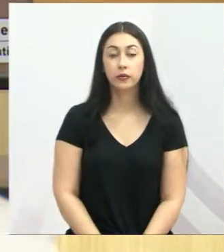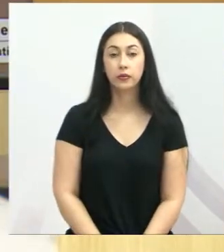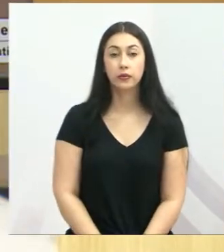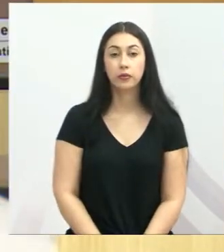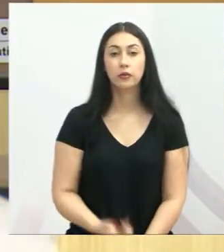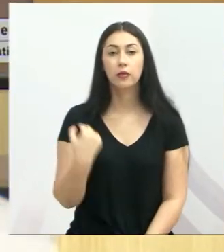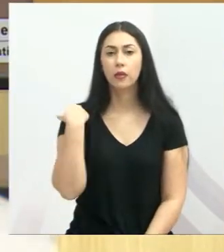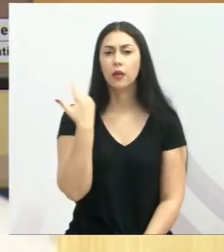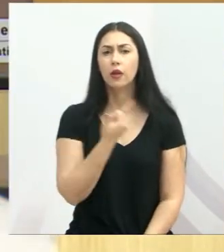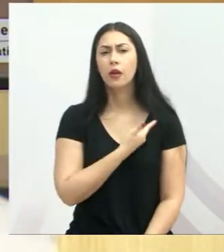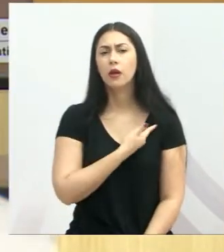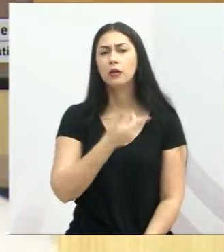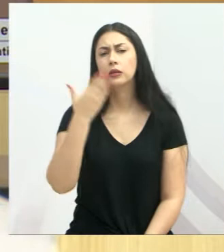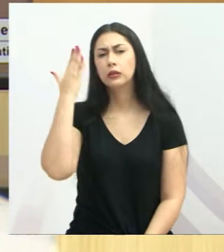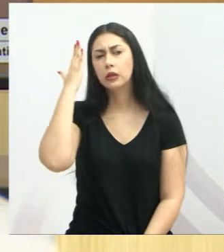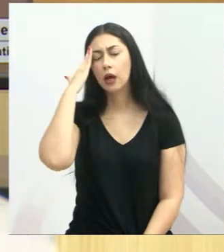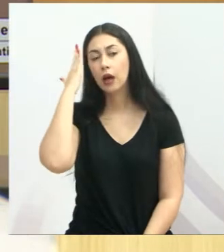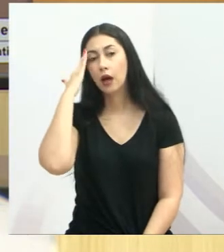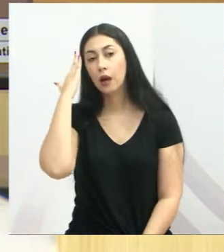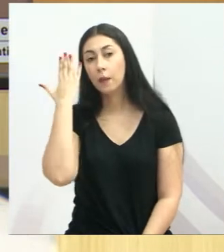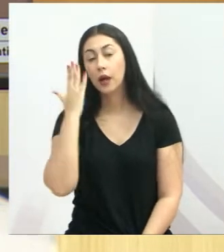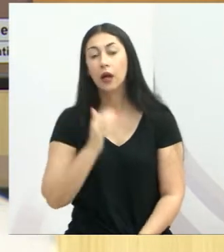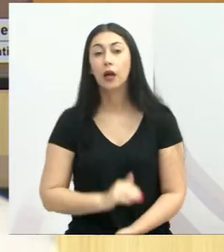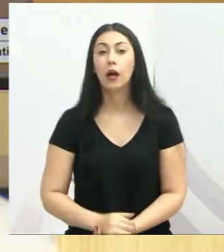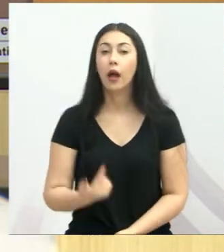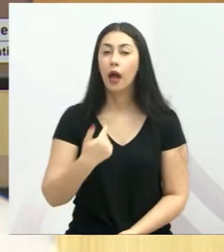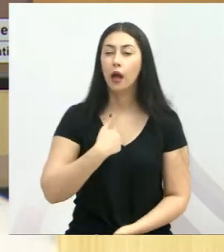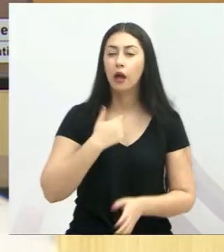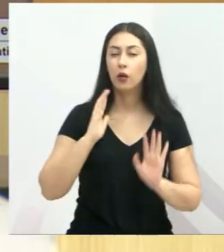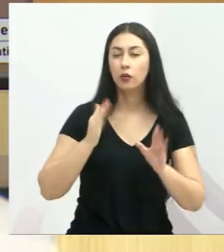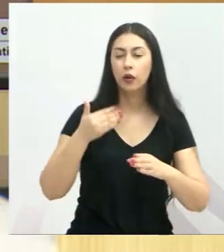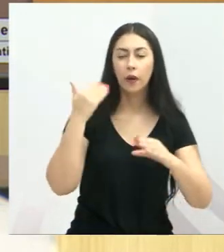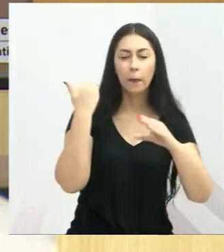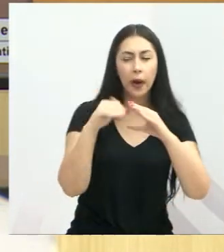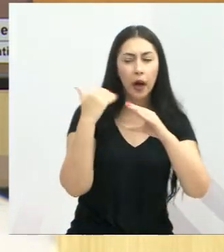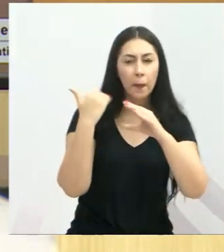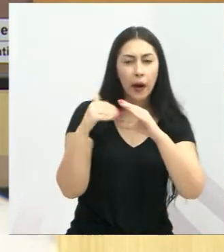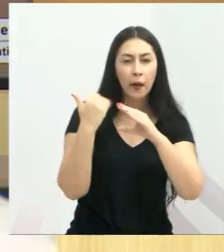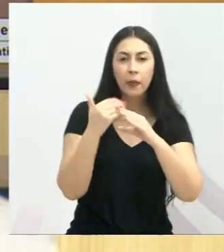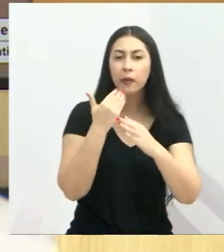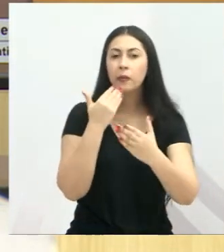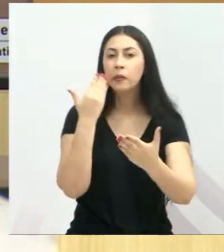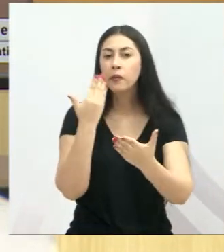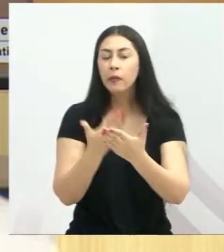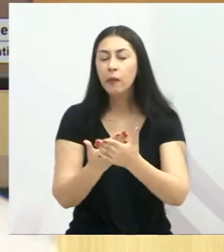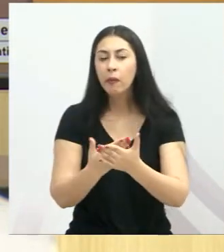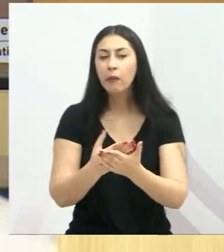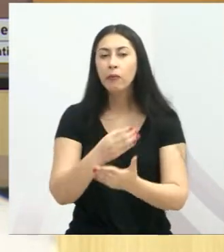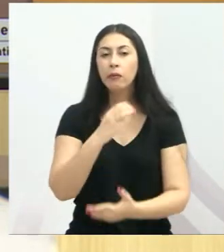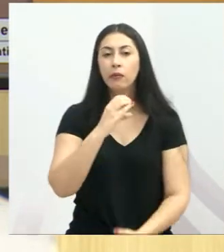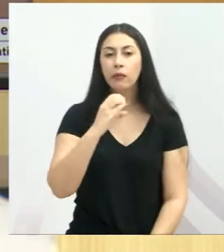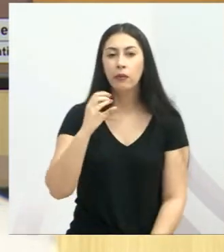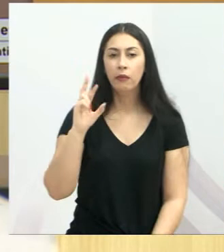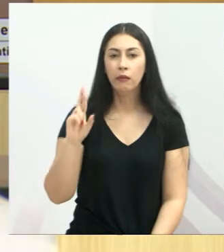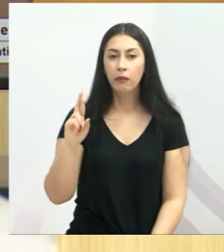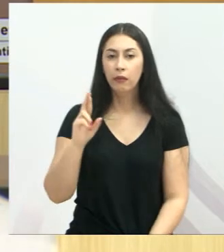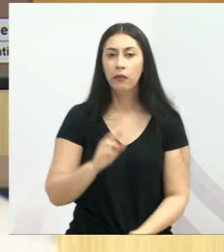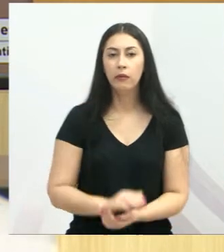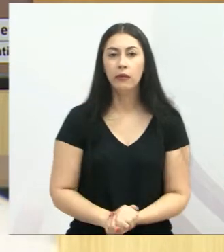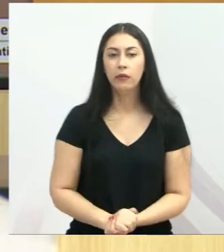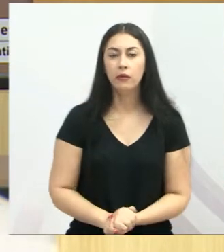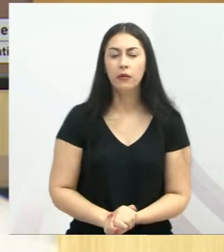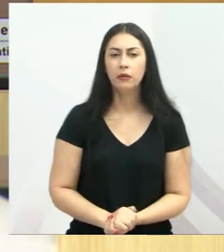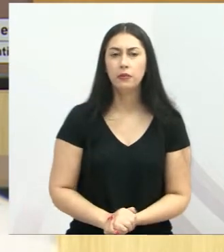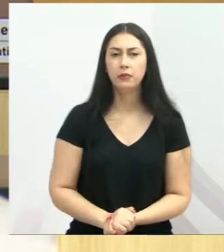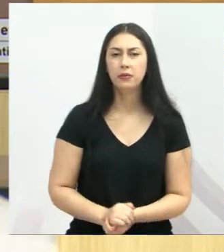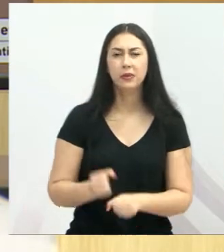Considerando que este vereador já enviou vários requerimentos à CCR Nova Dutra desde o mês de